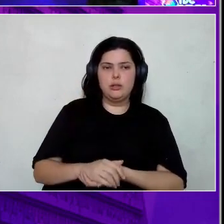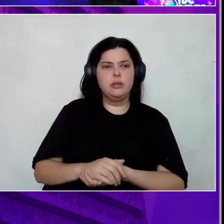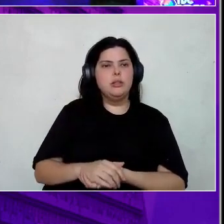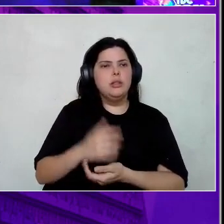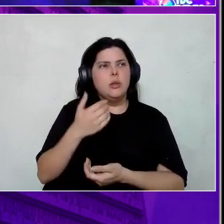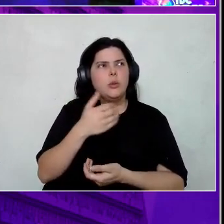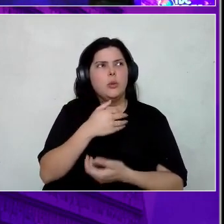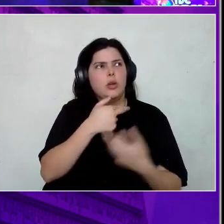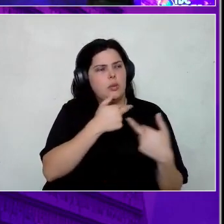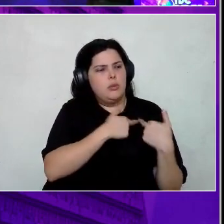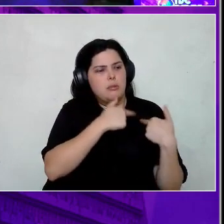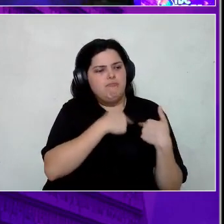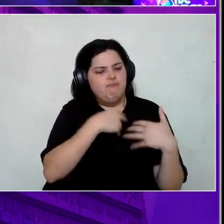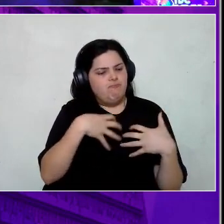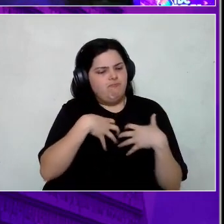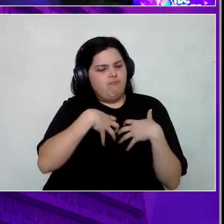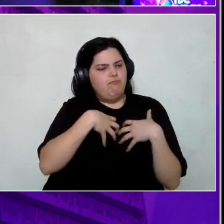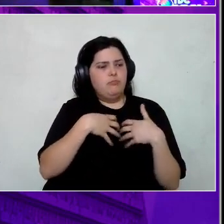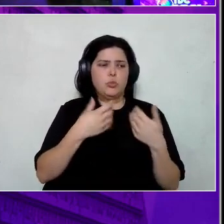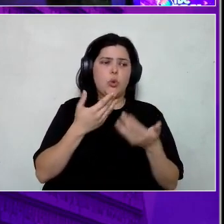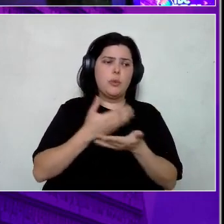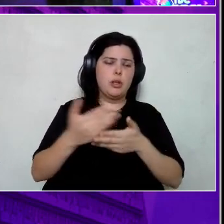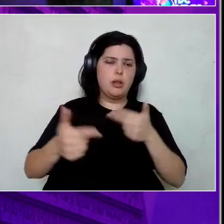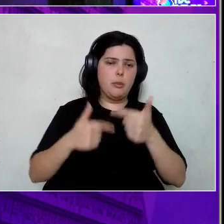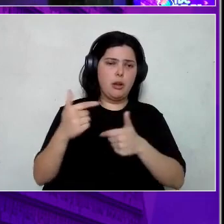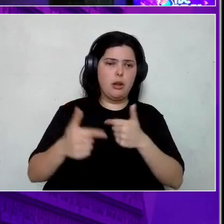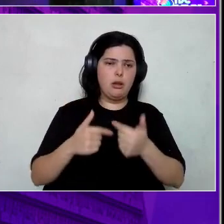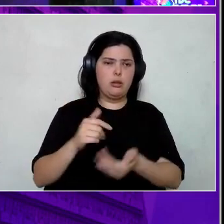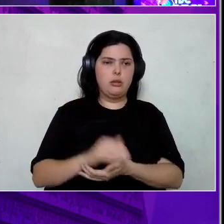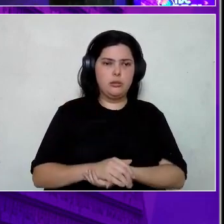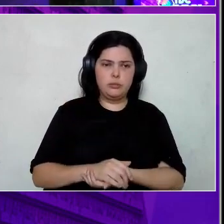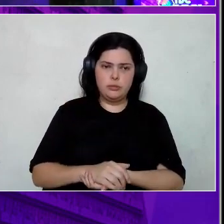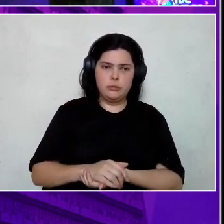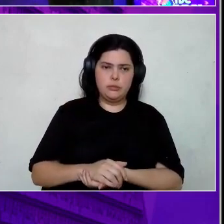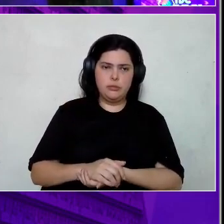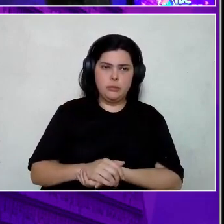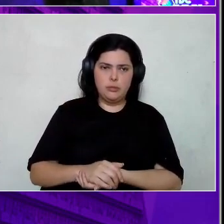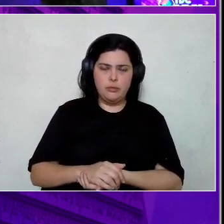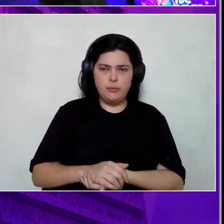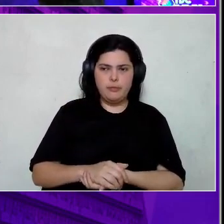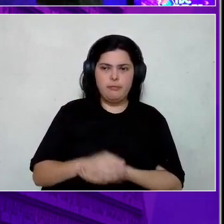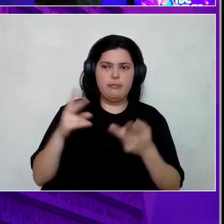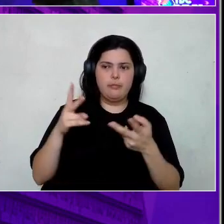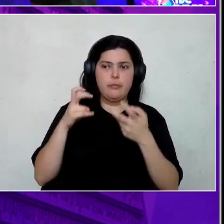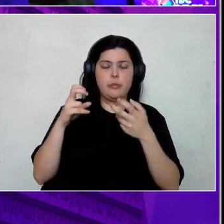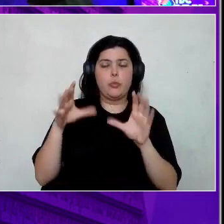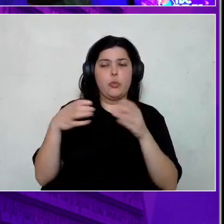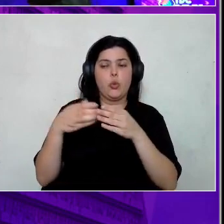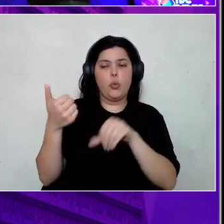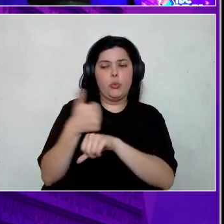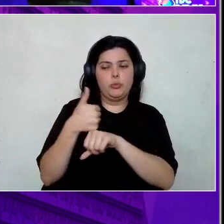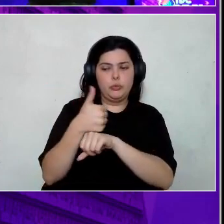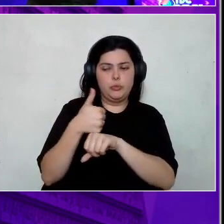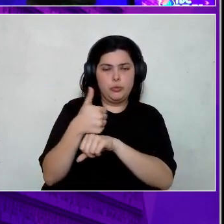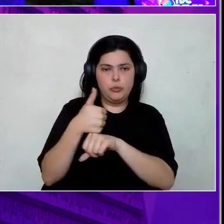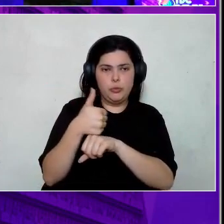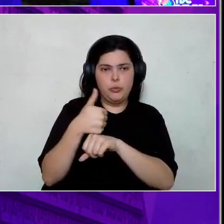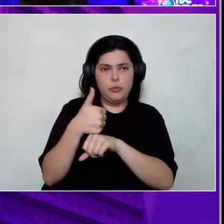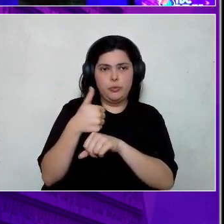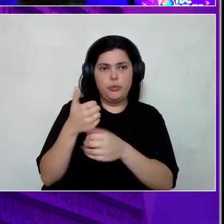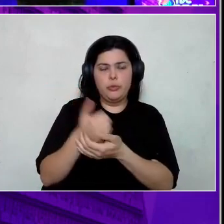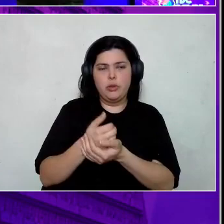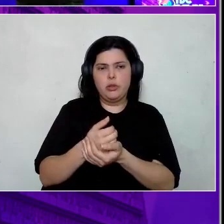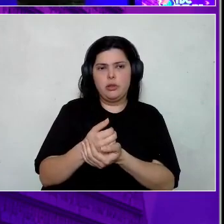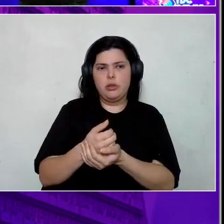né? Então, eu comecei a ver que o time em questão, ele estava, assim, a gente não tinha